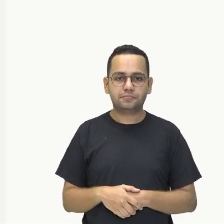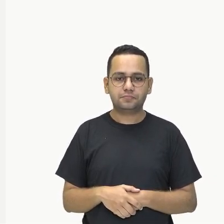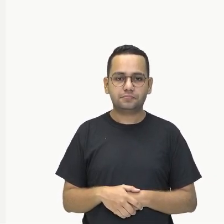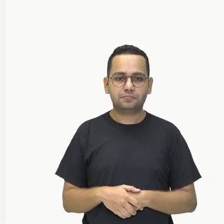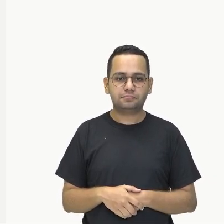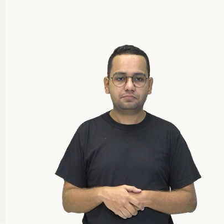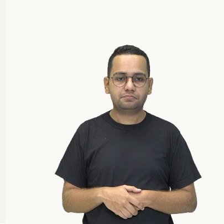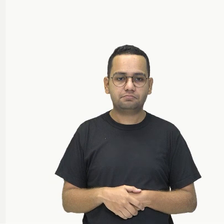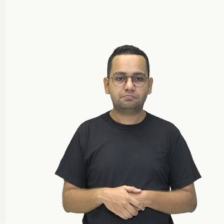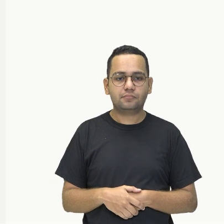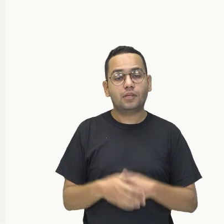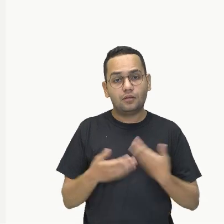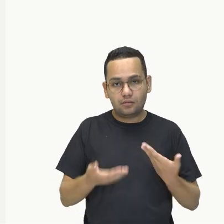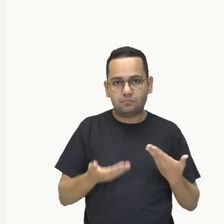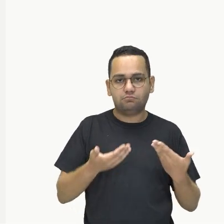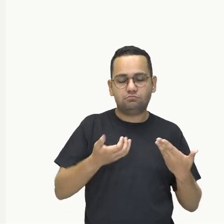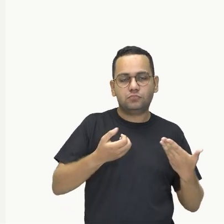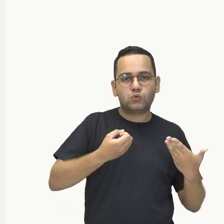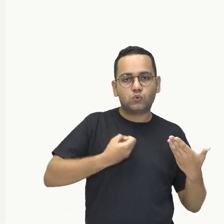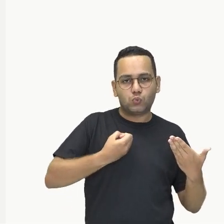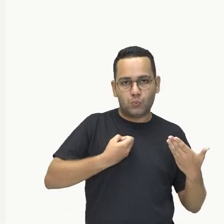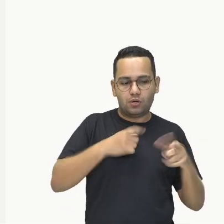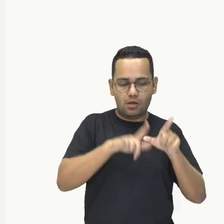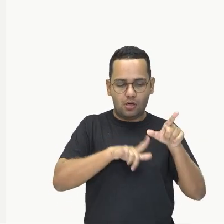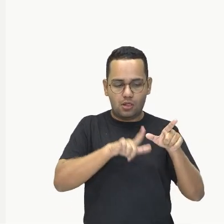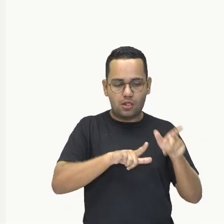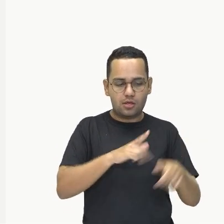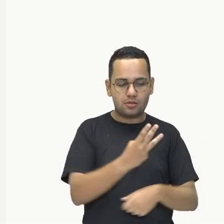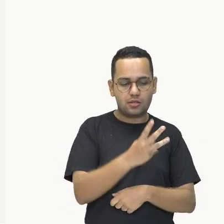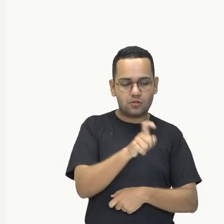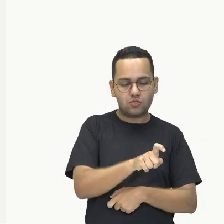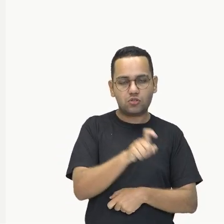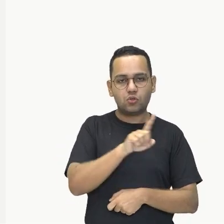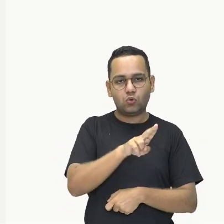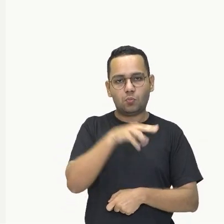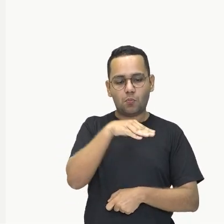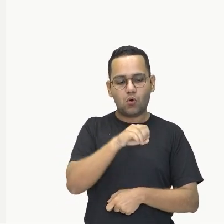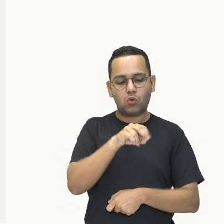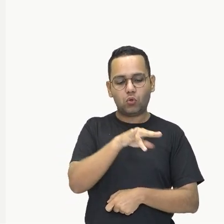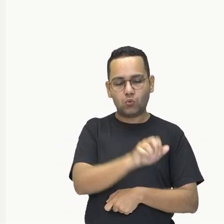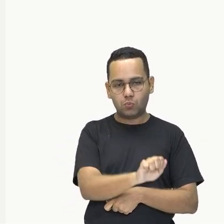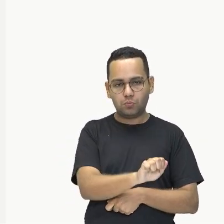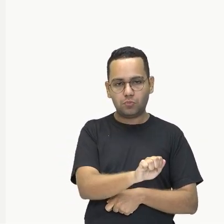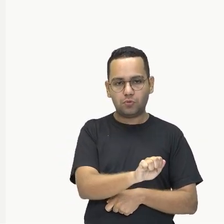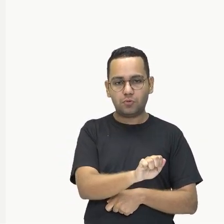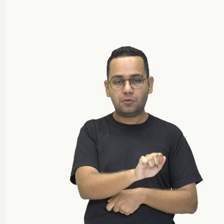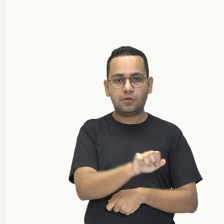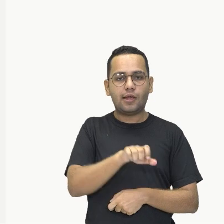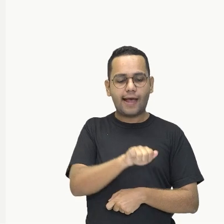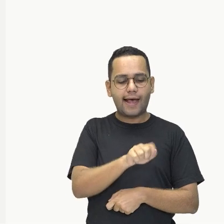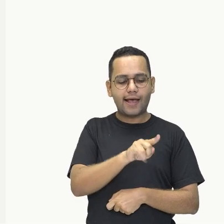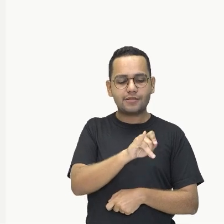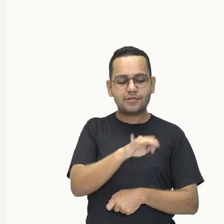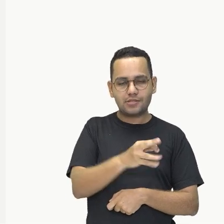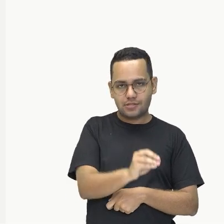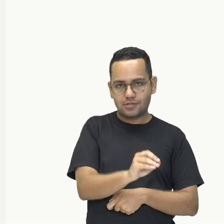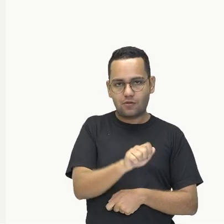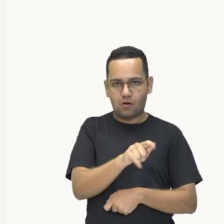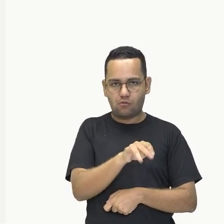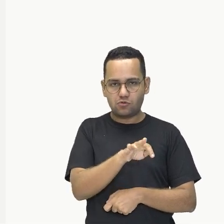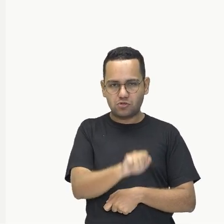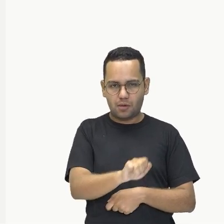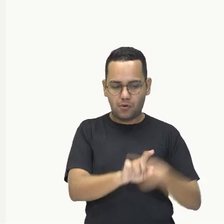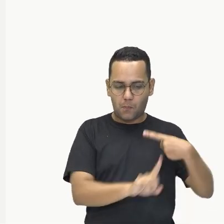Monômio 3x, a nossa adição algébrica, e o monômio